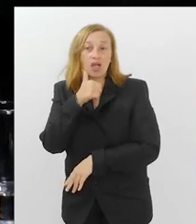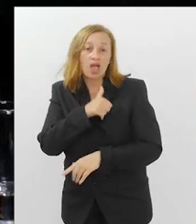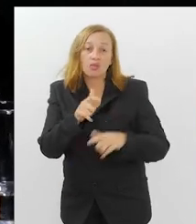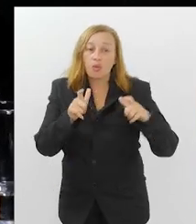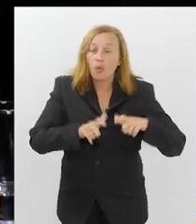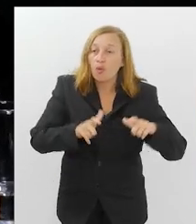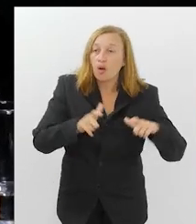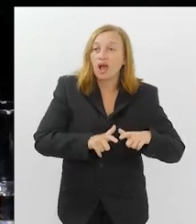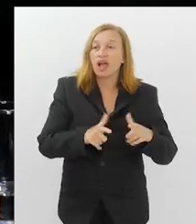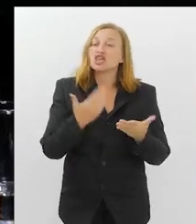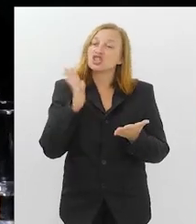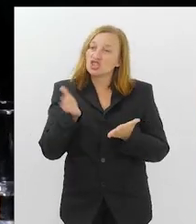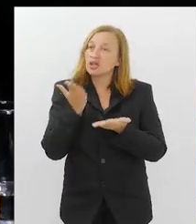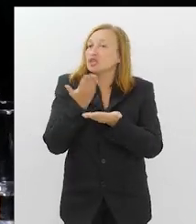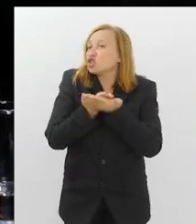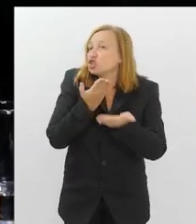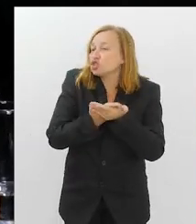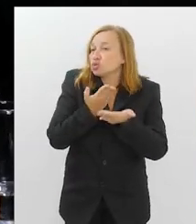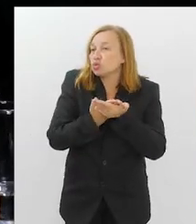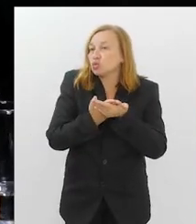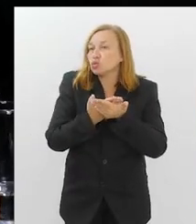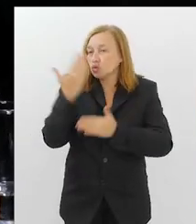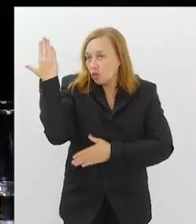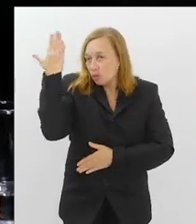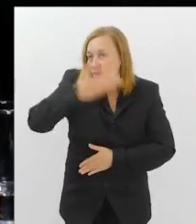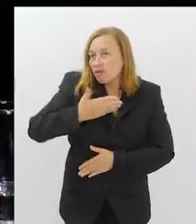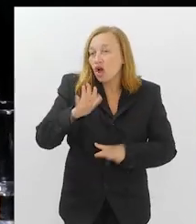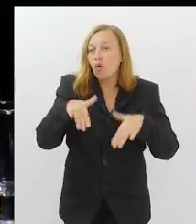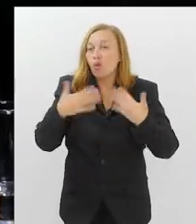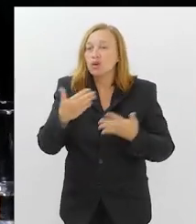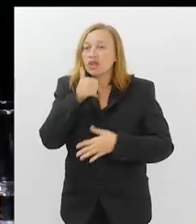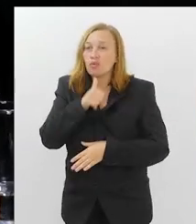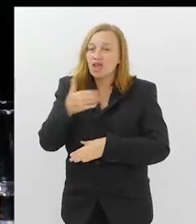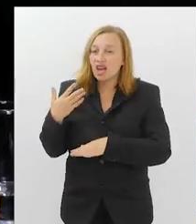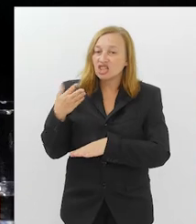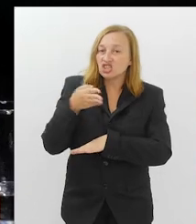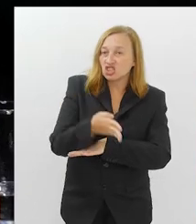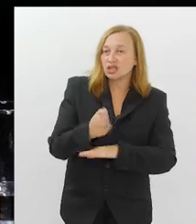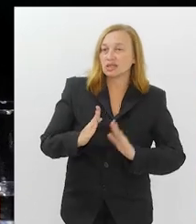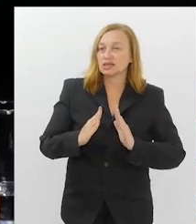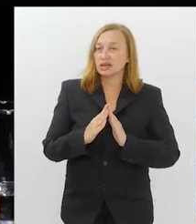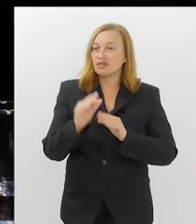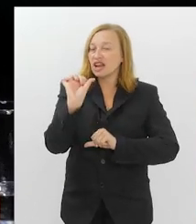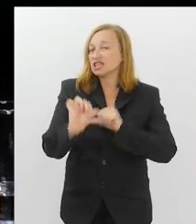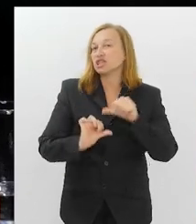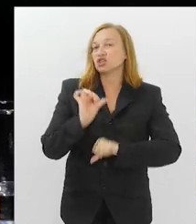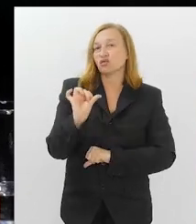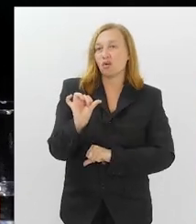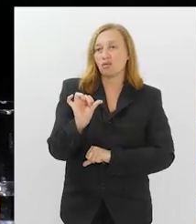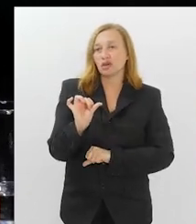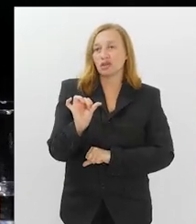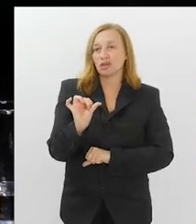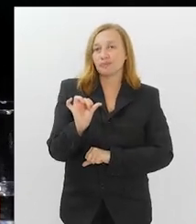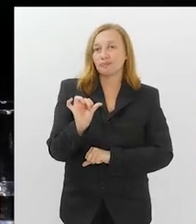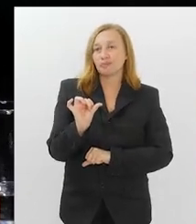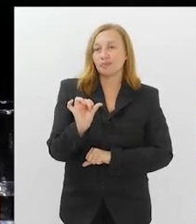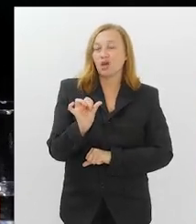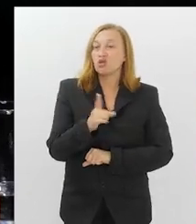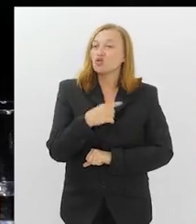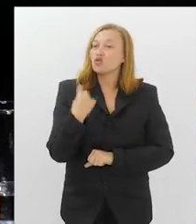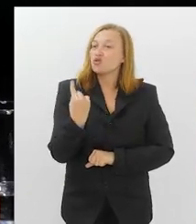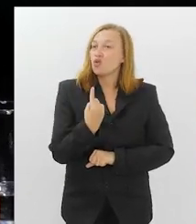feminina, porque já tem estudos comprovando que quando a mulher ela chega nessas casas, ela